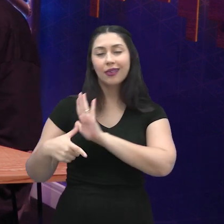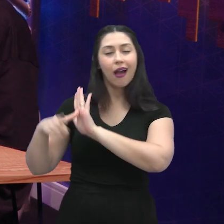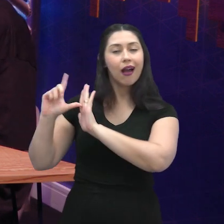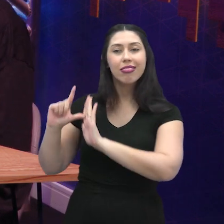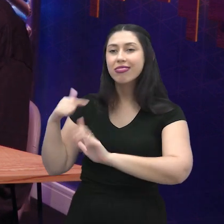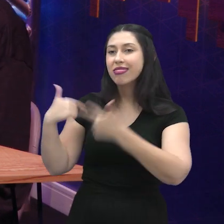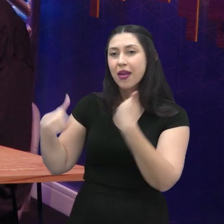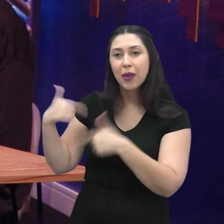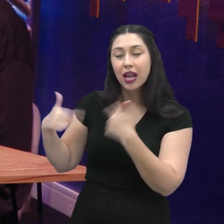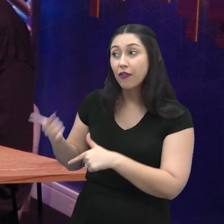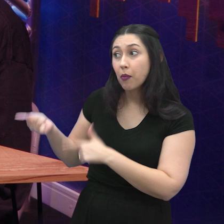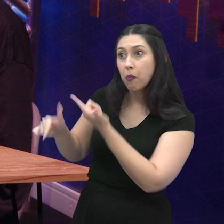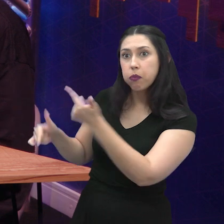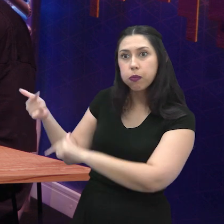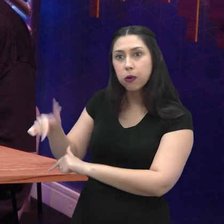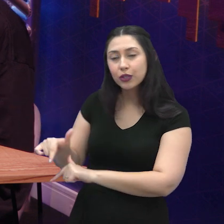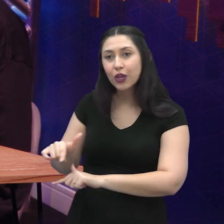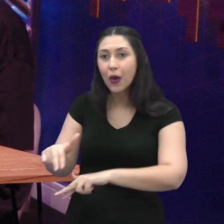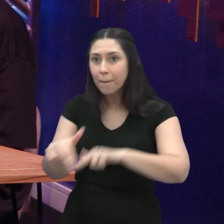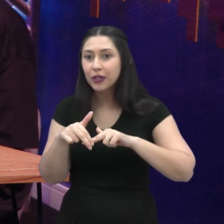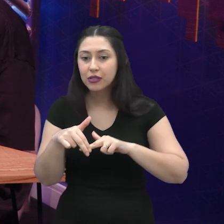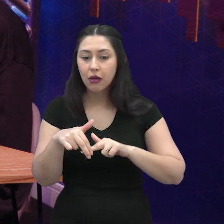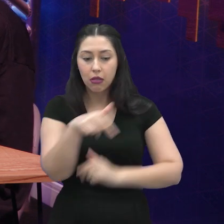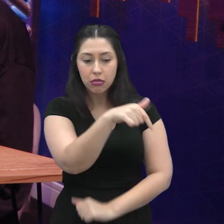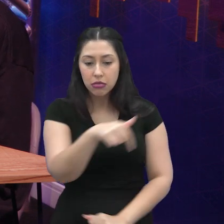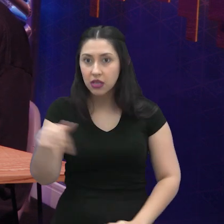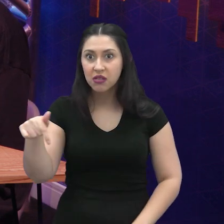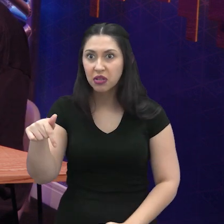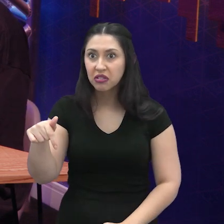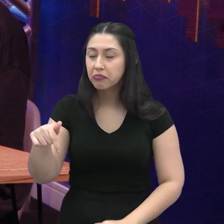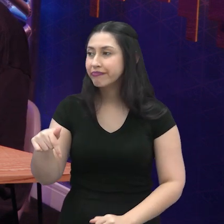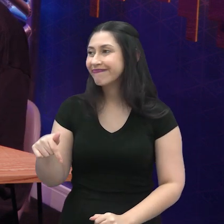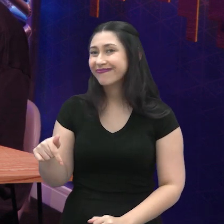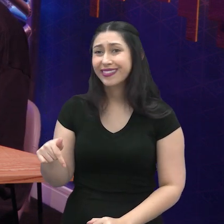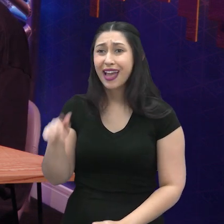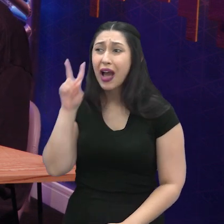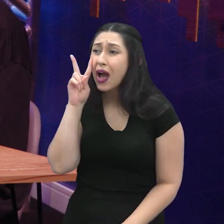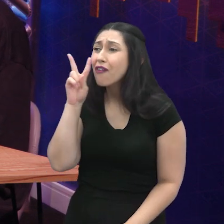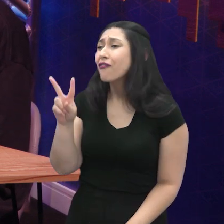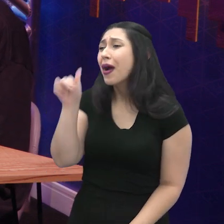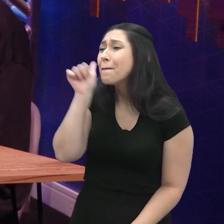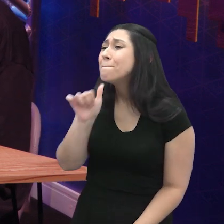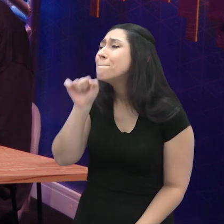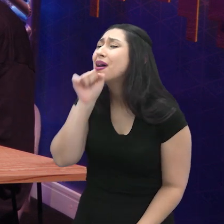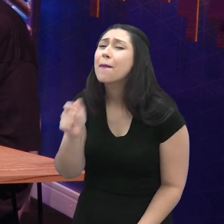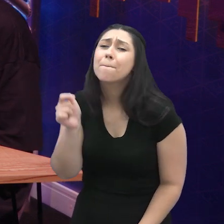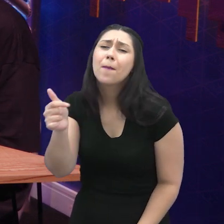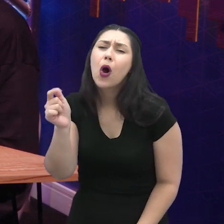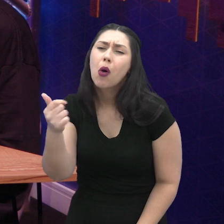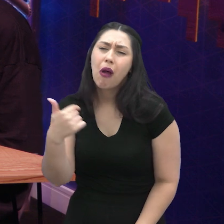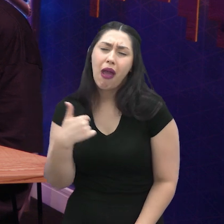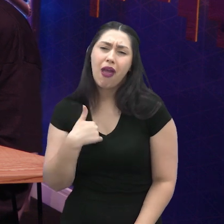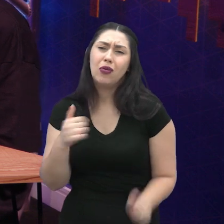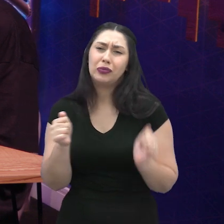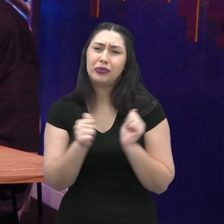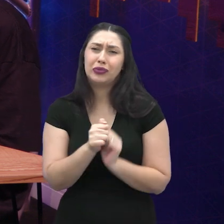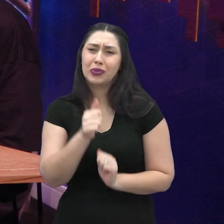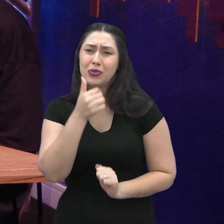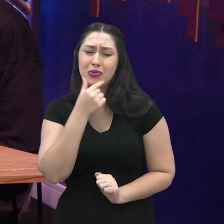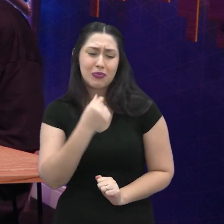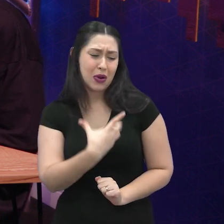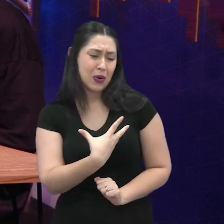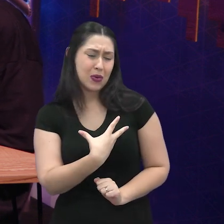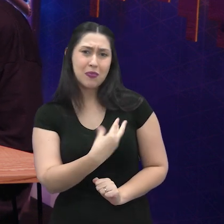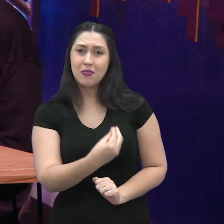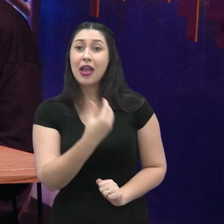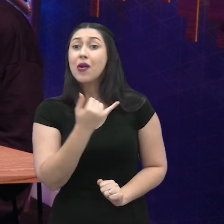buffets. Então, dia de semana, eu e meu irmão, praticamente a gente não via minha mãe. porque ela fazia as coisas que tinha que fazer em